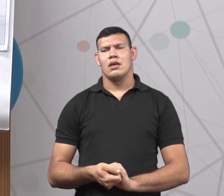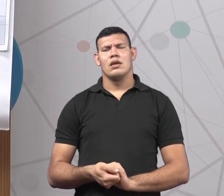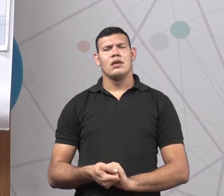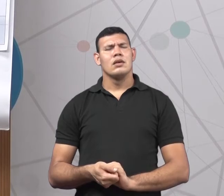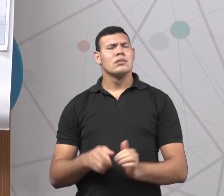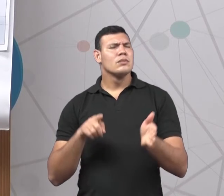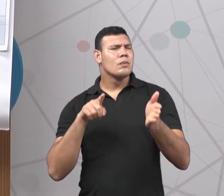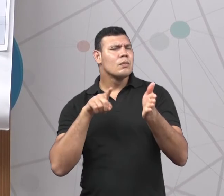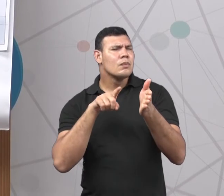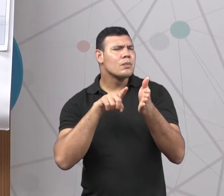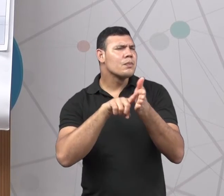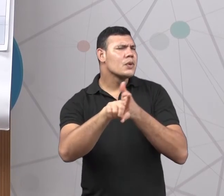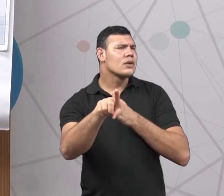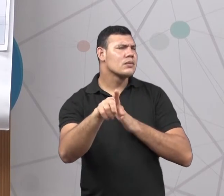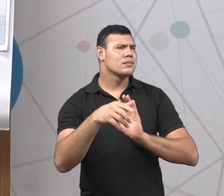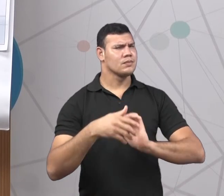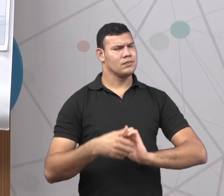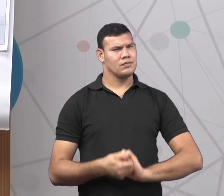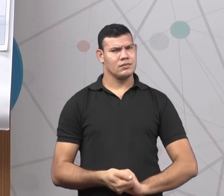você,